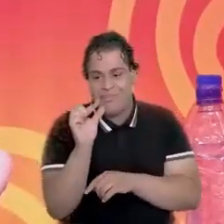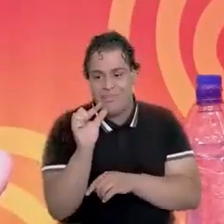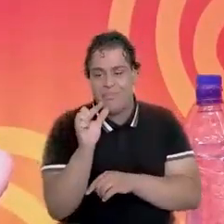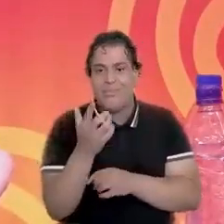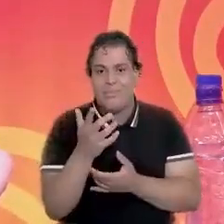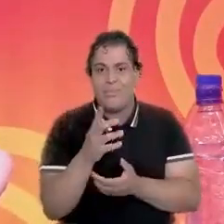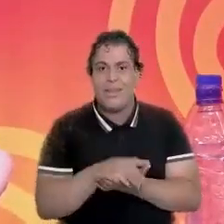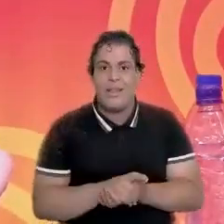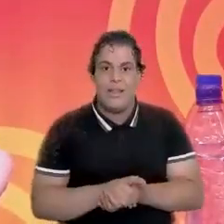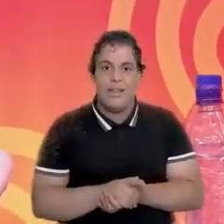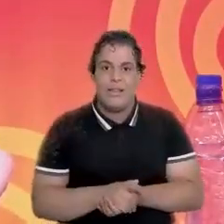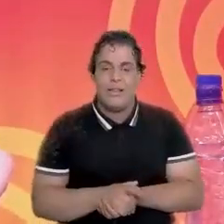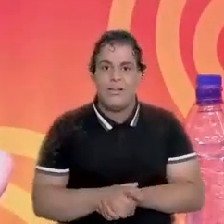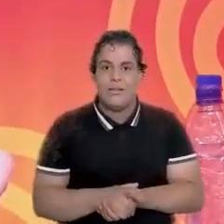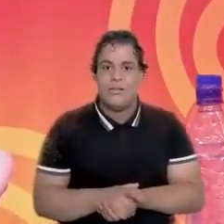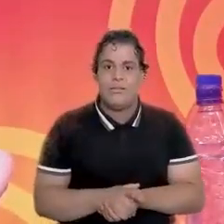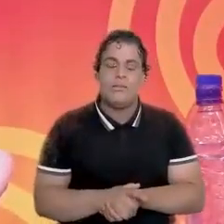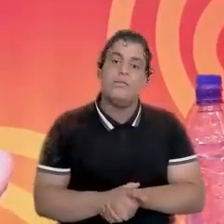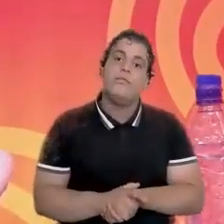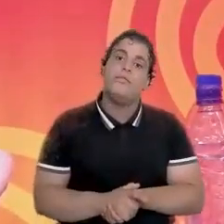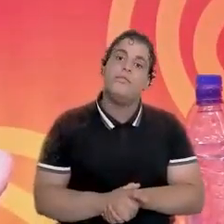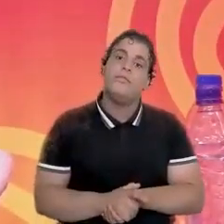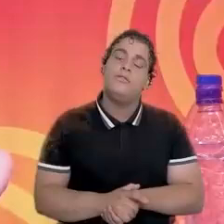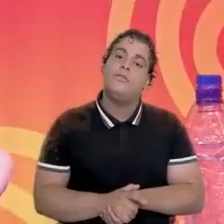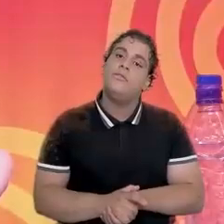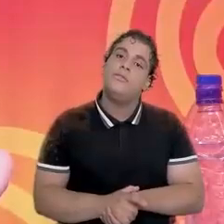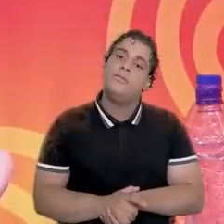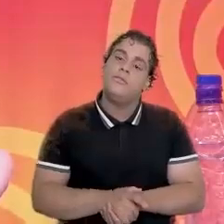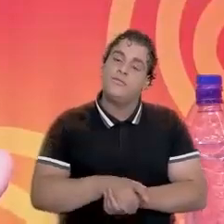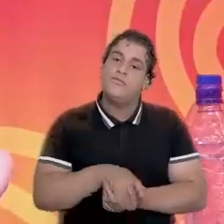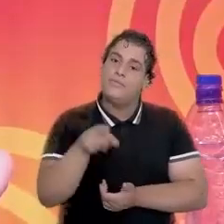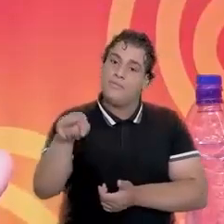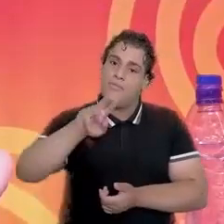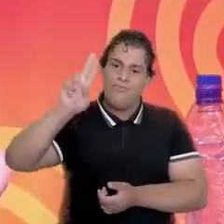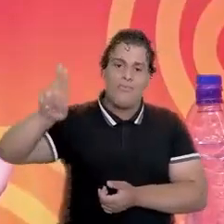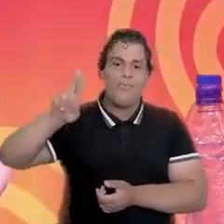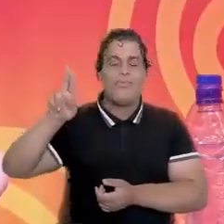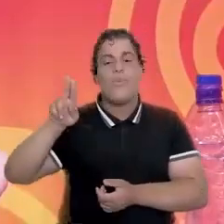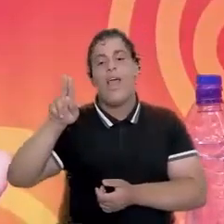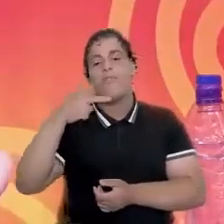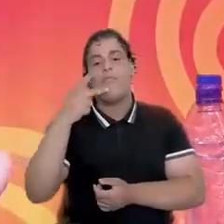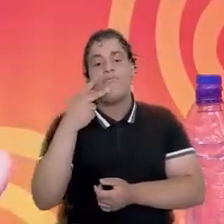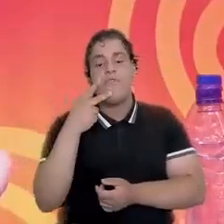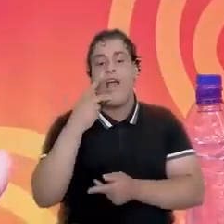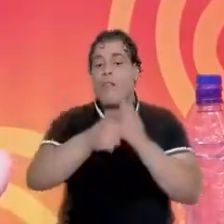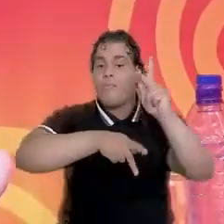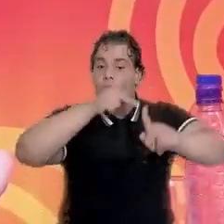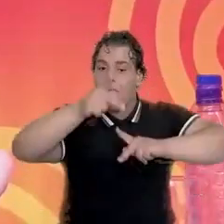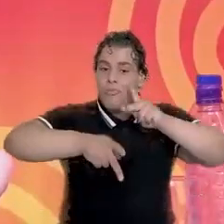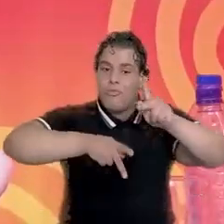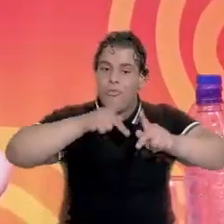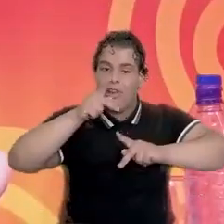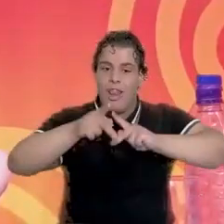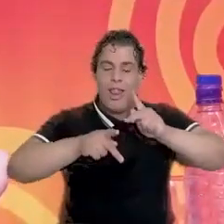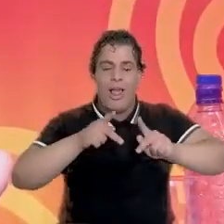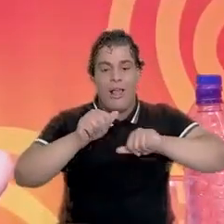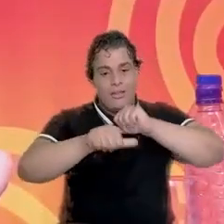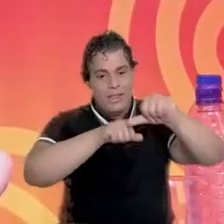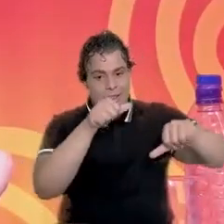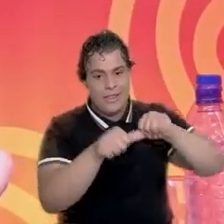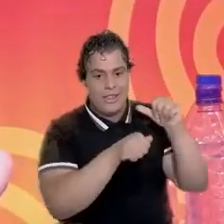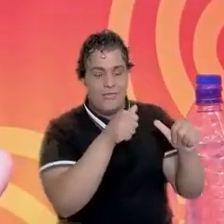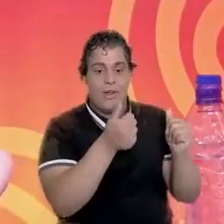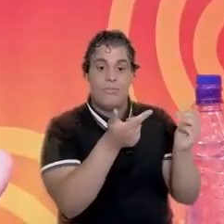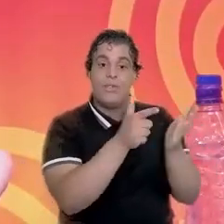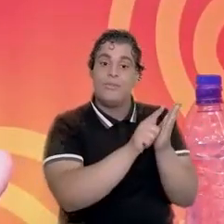podia faltar em alguma vez. E aí você pega esse ditado popular e transforma em vésperas de nada e dias de